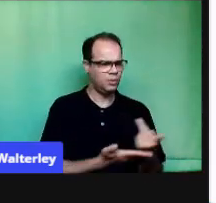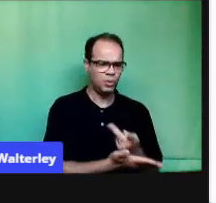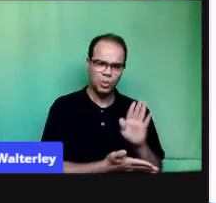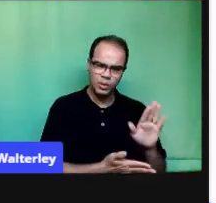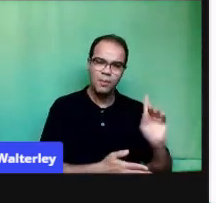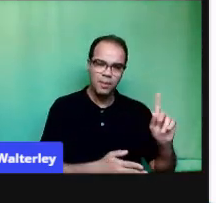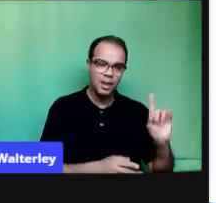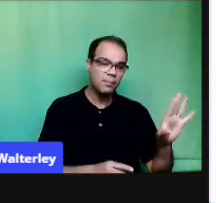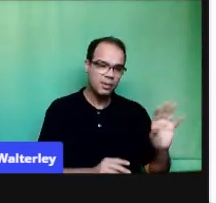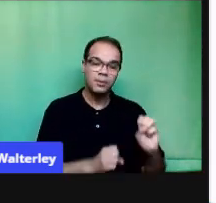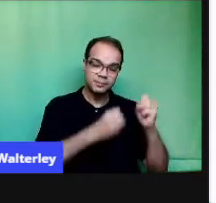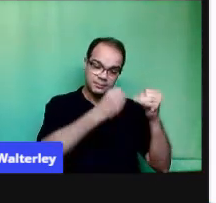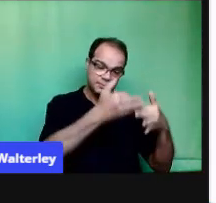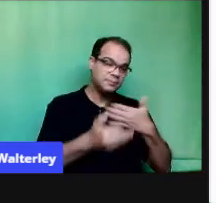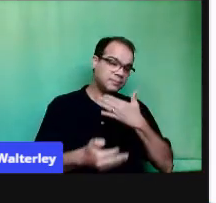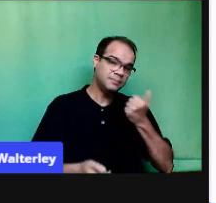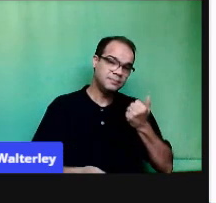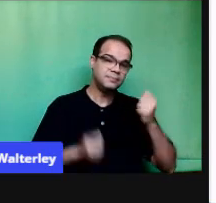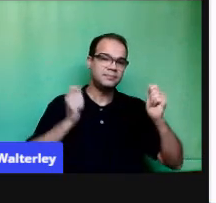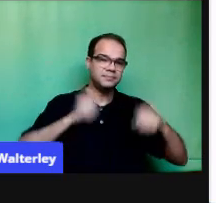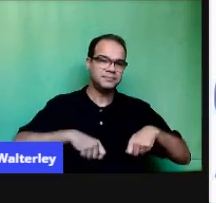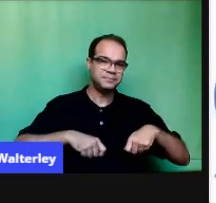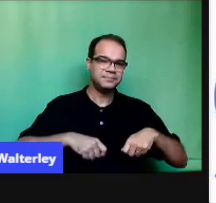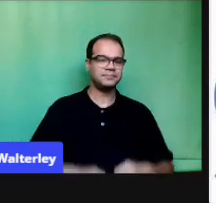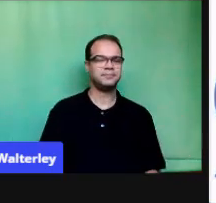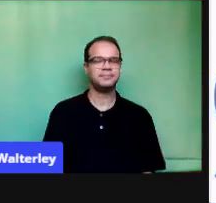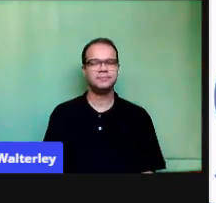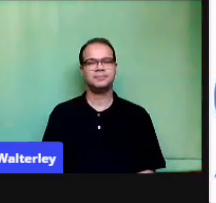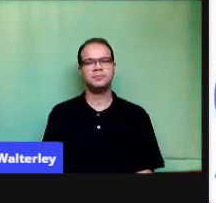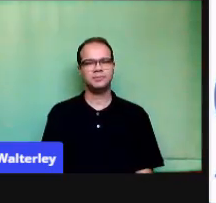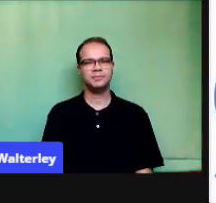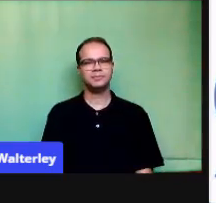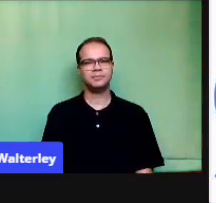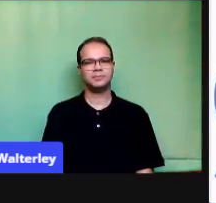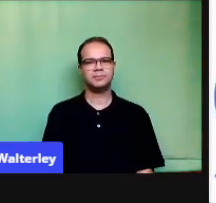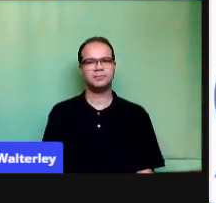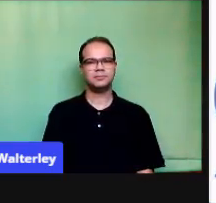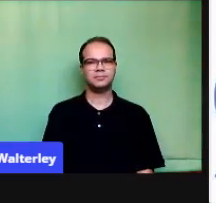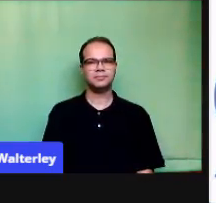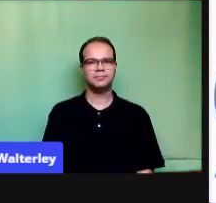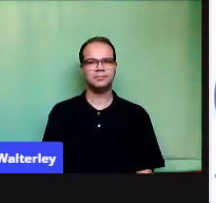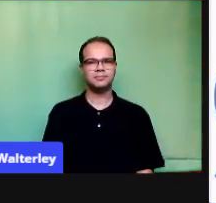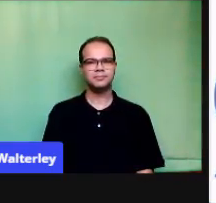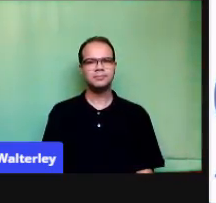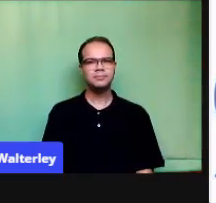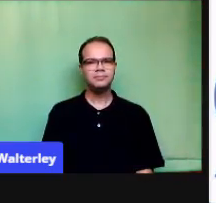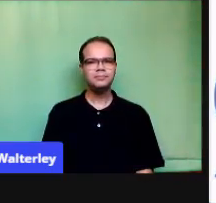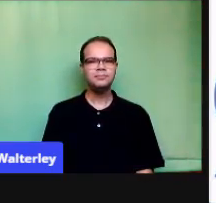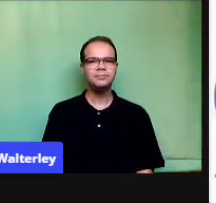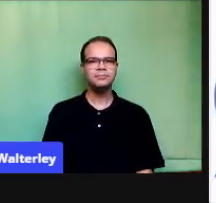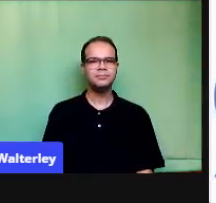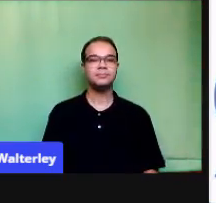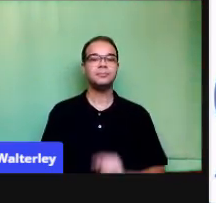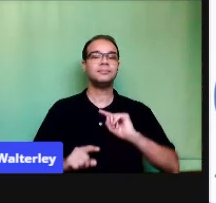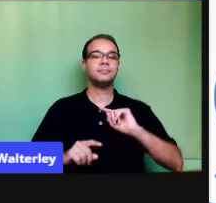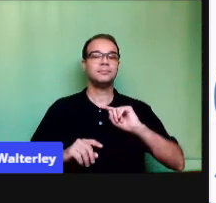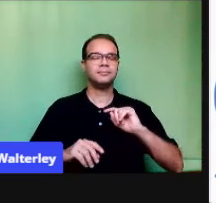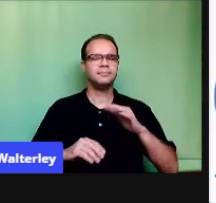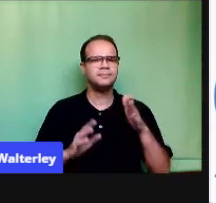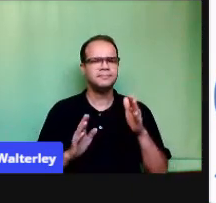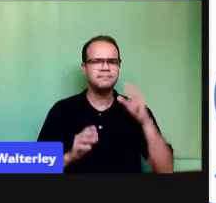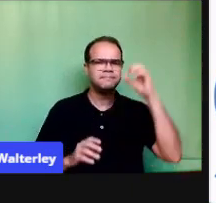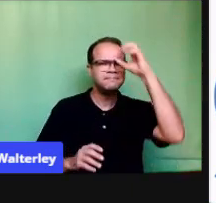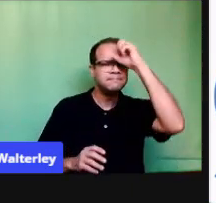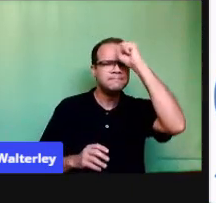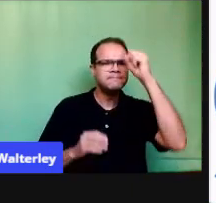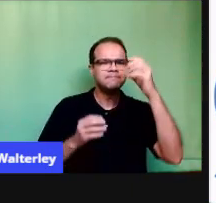de serem abordadas o tema. Próximo, por favor. Ao final, pessoal, nós percebemos que essas